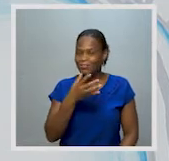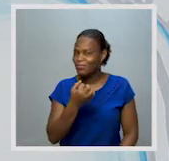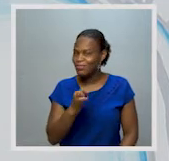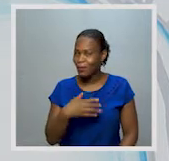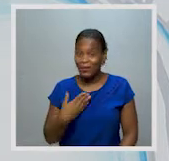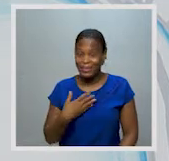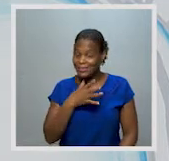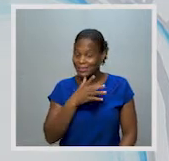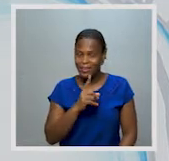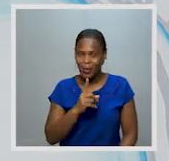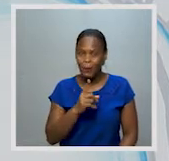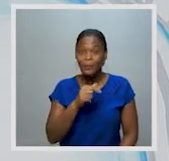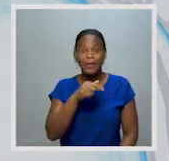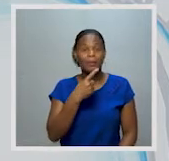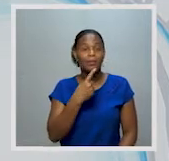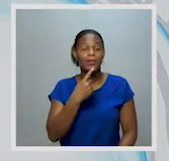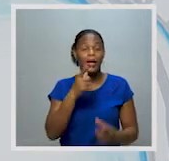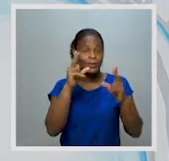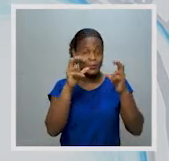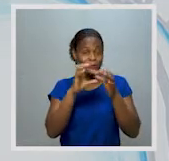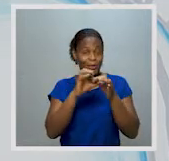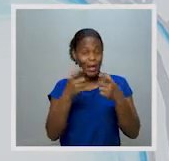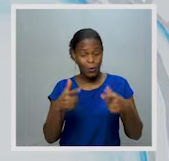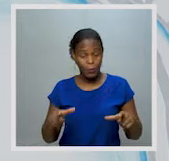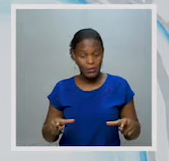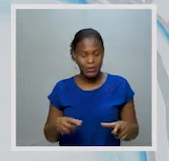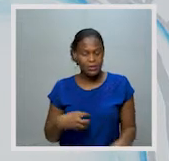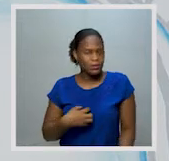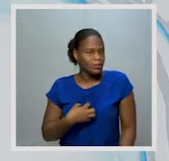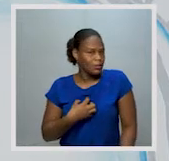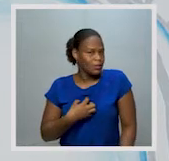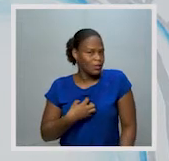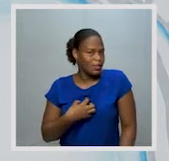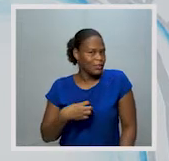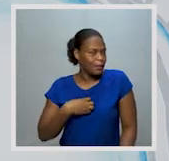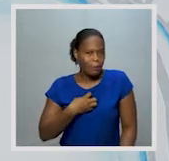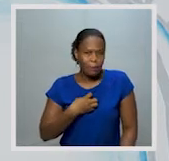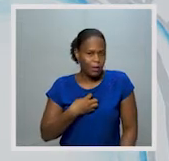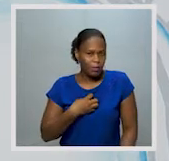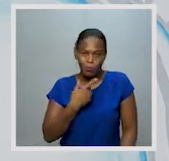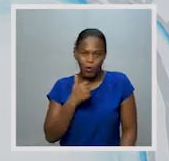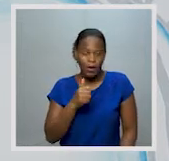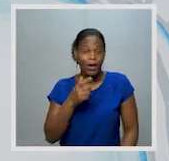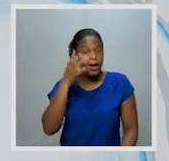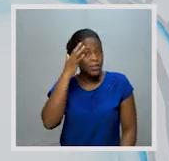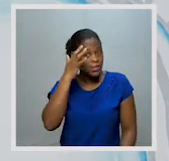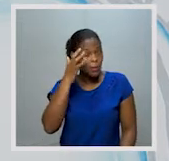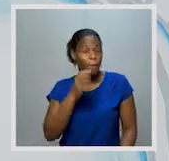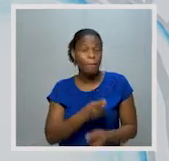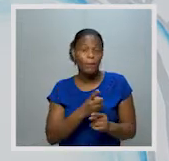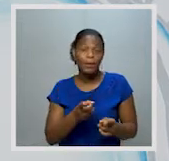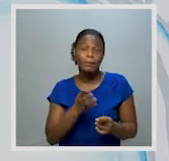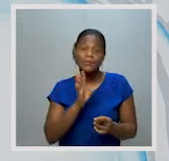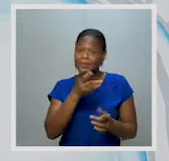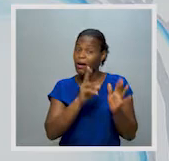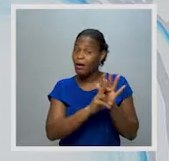que eu quero dizer. Nas questões linguísticas, emoções e sentimentos não funcionam. É a razão. Você tem que